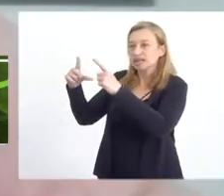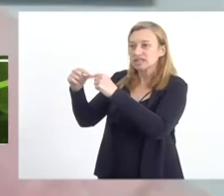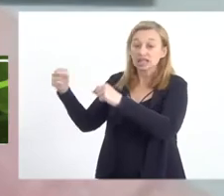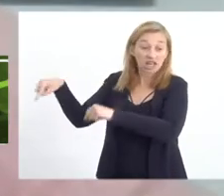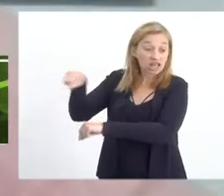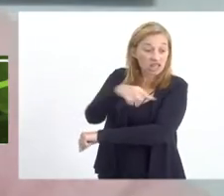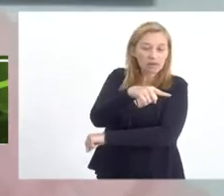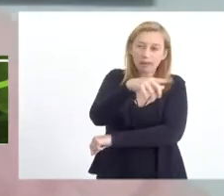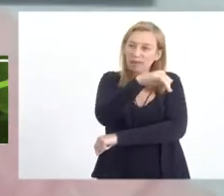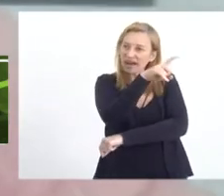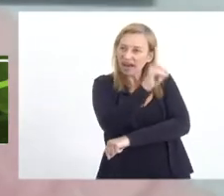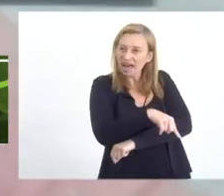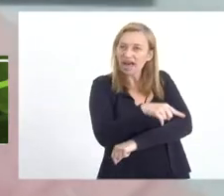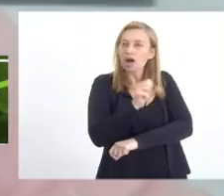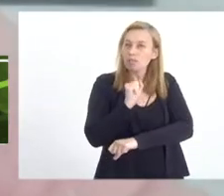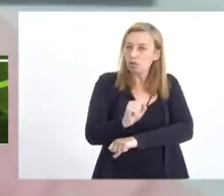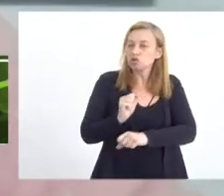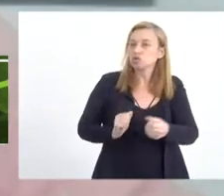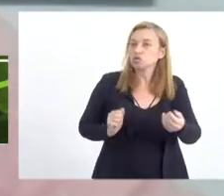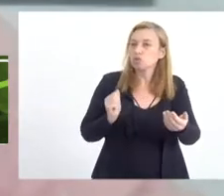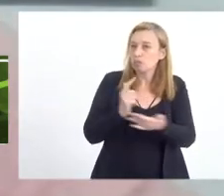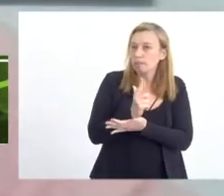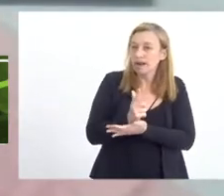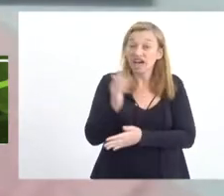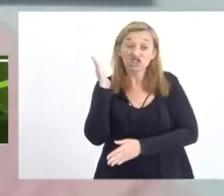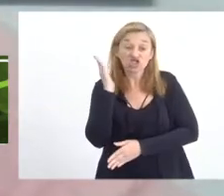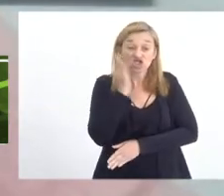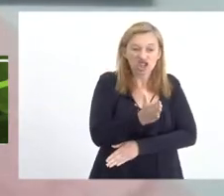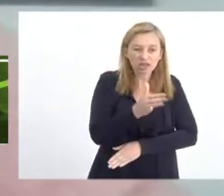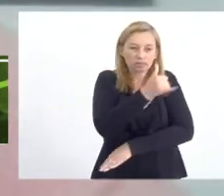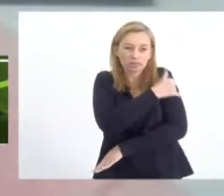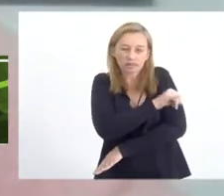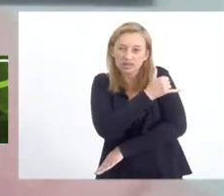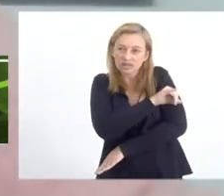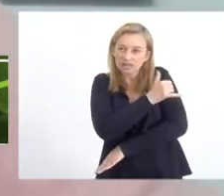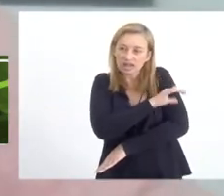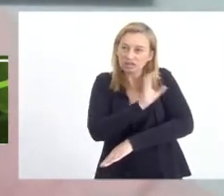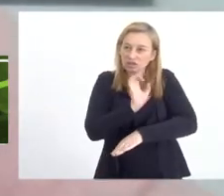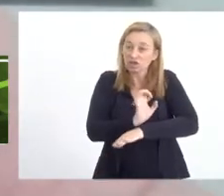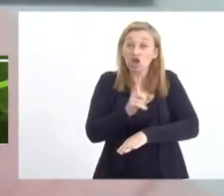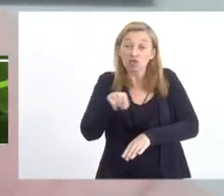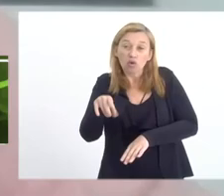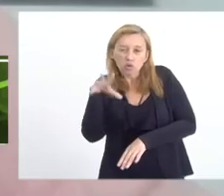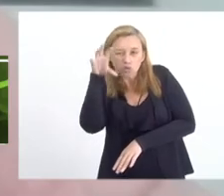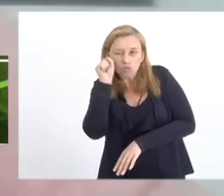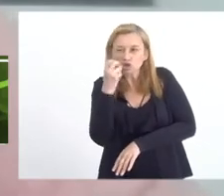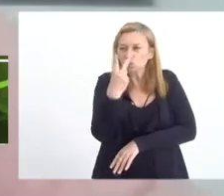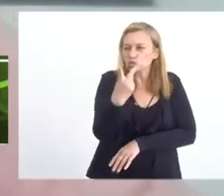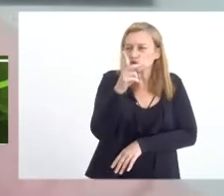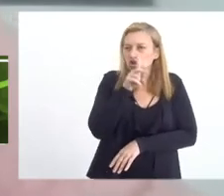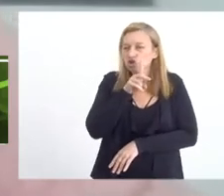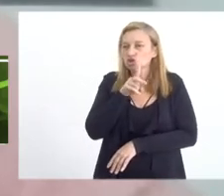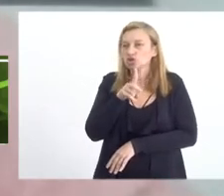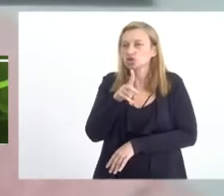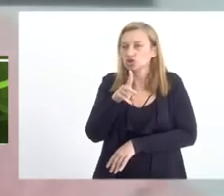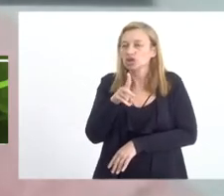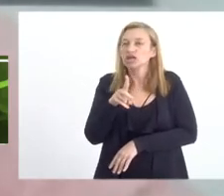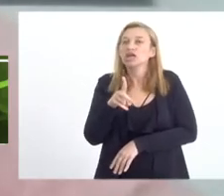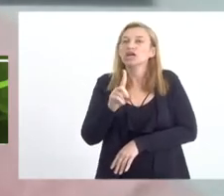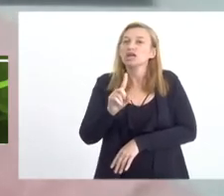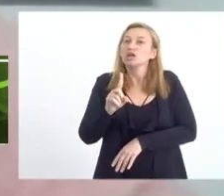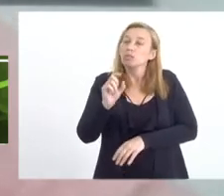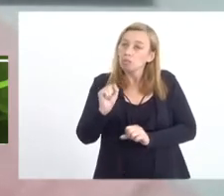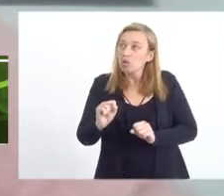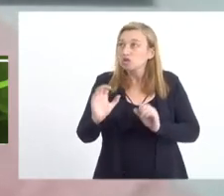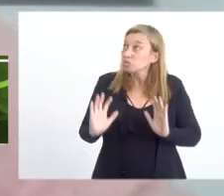Macaé. Posso comprar um voo direto para a cidade do Rio de Janeiro, eu vou pernoitar lá duas noites na cidade do Rio, posso